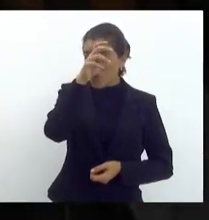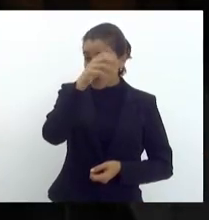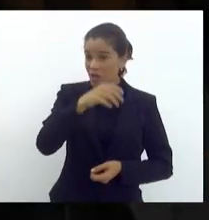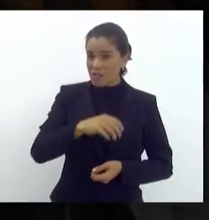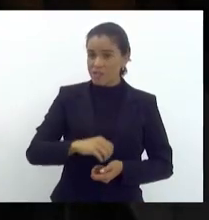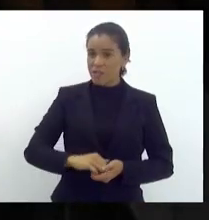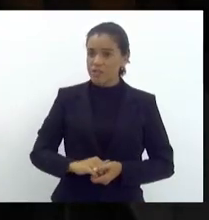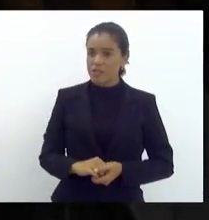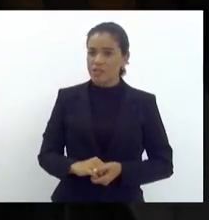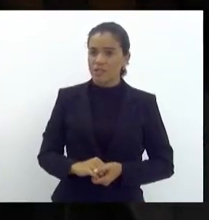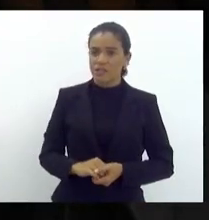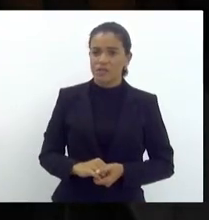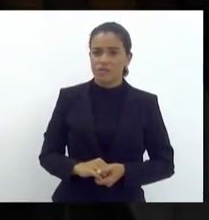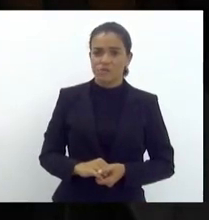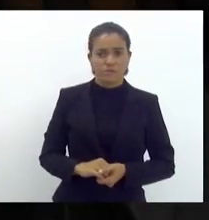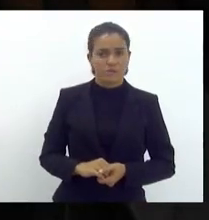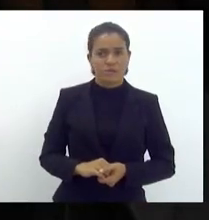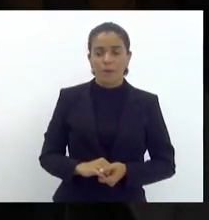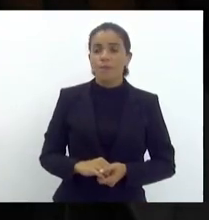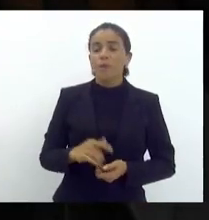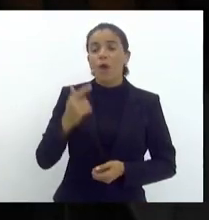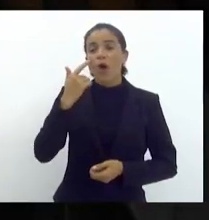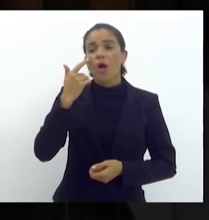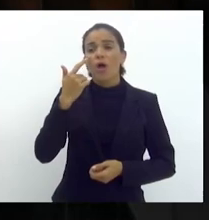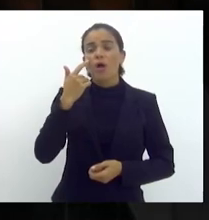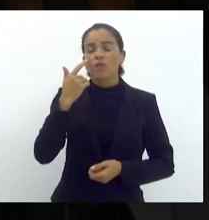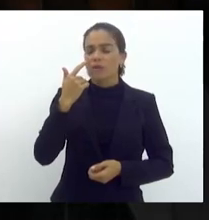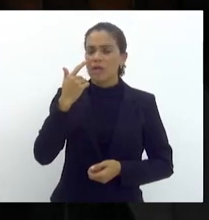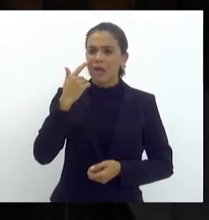produzir esses destaques